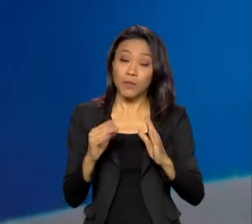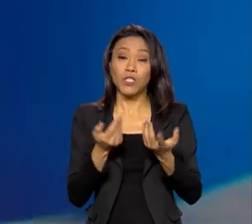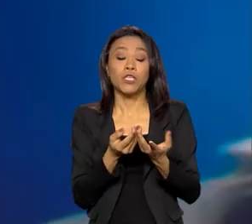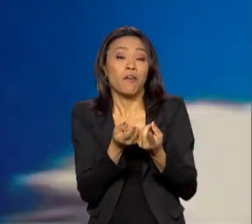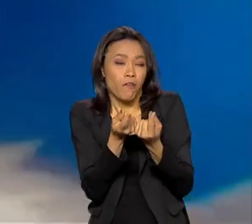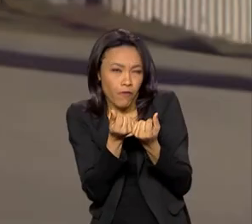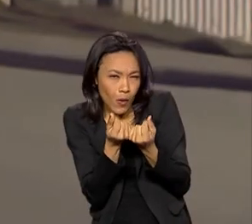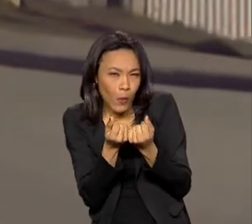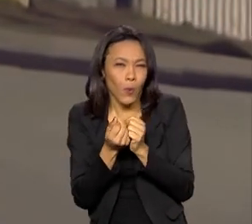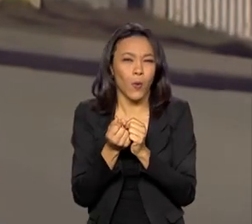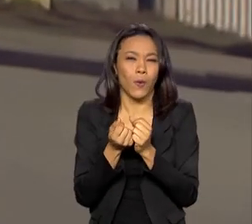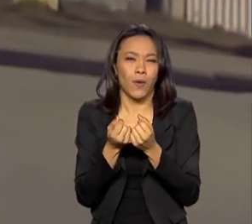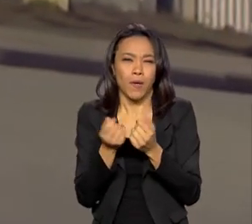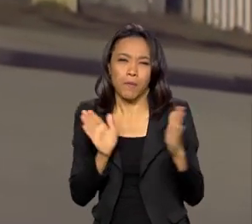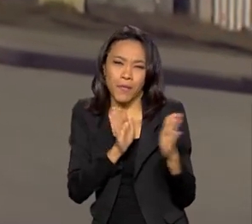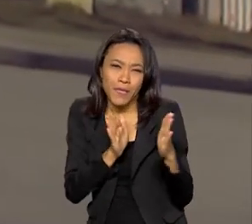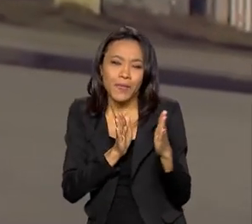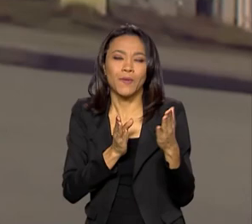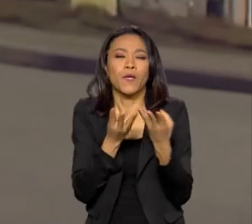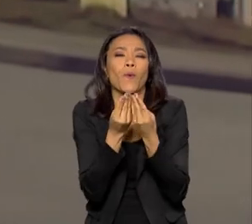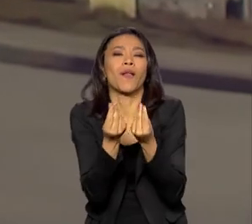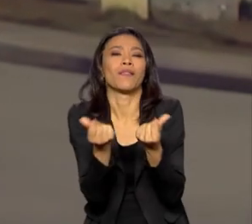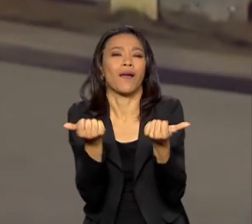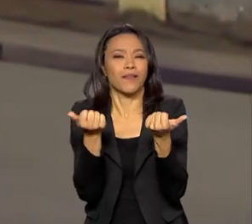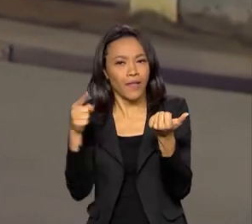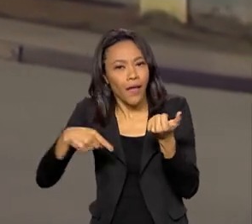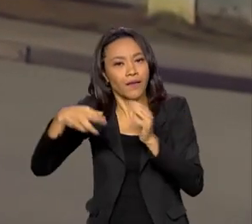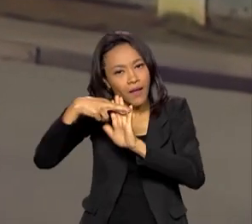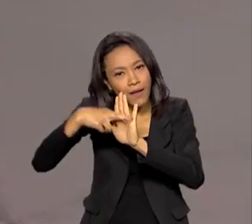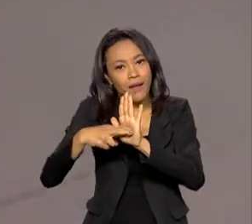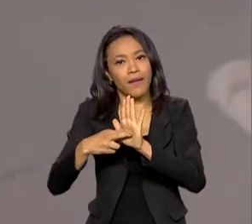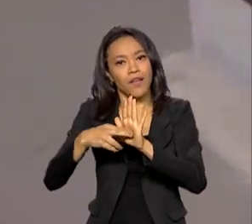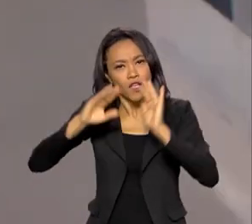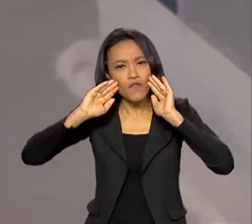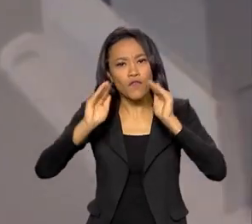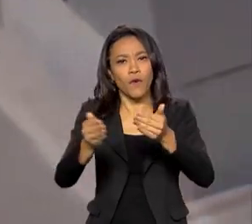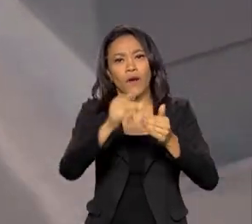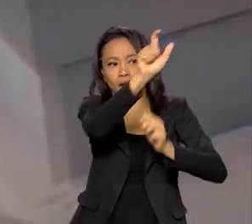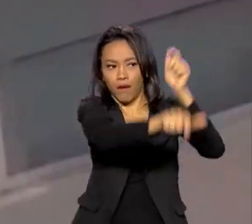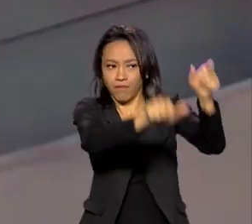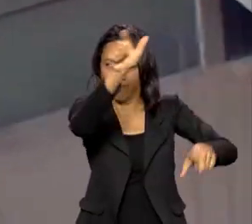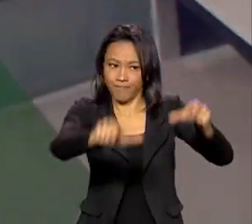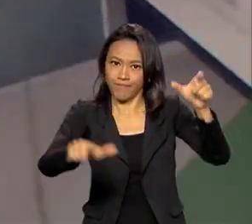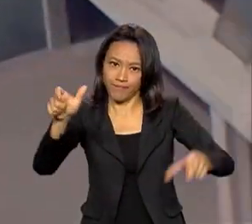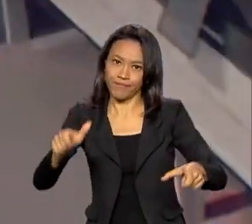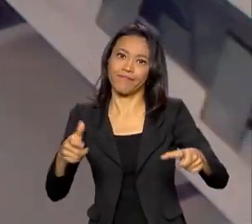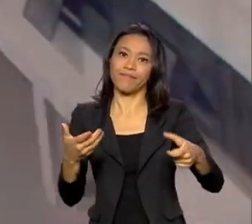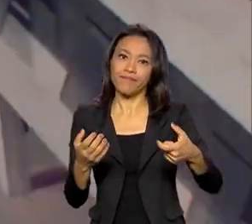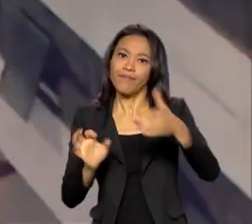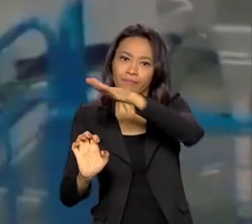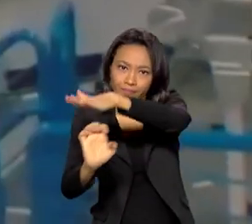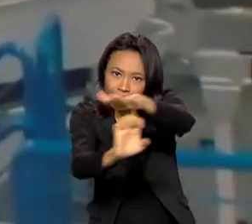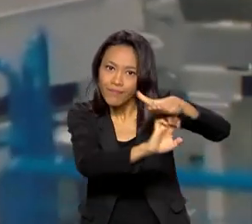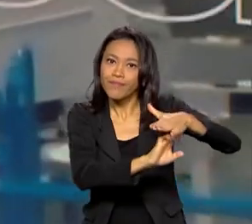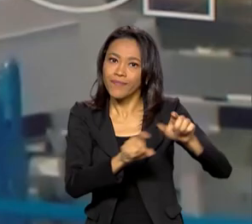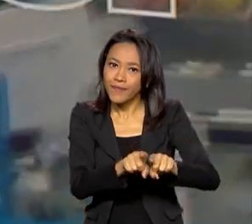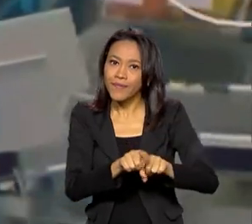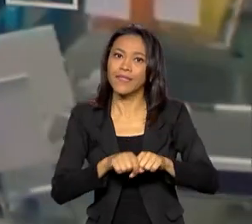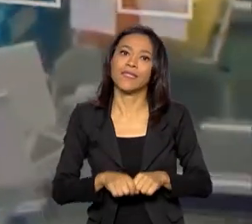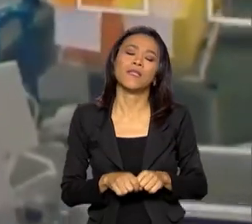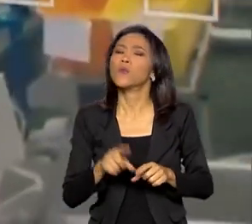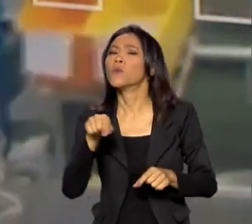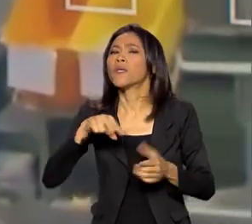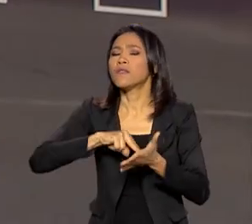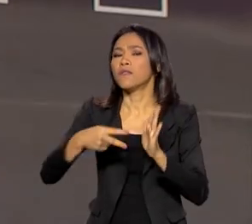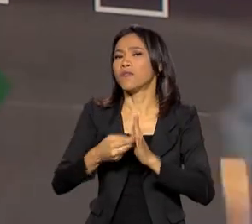e com foco nos clientes. Então, nós trabalhamos hoje na centralidade nos clientes. O que significa